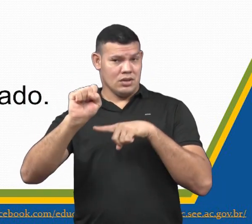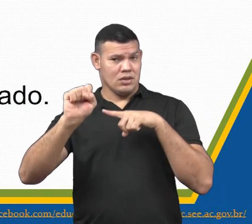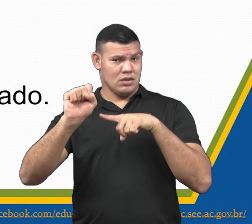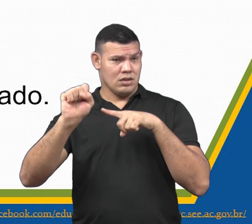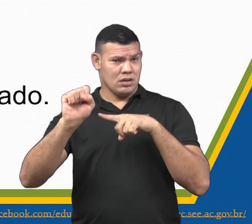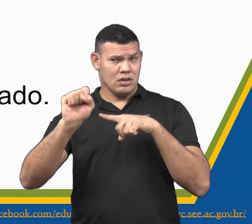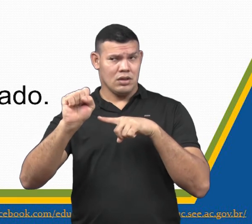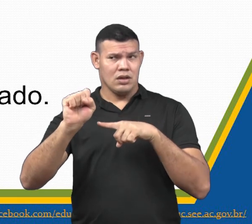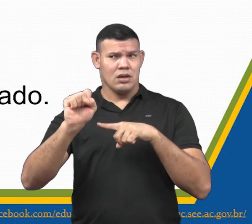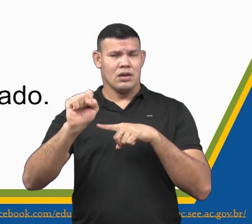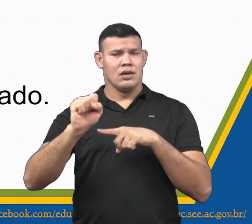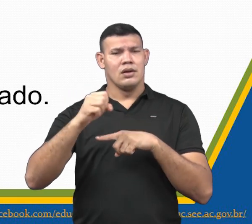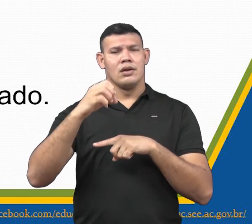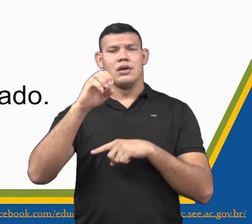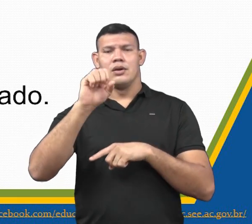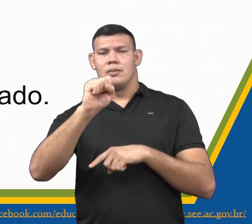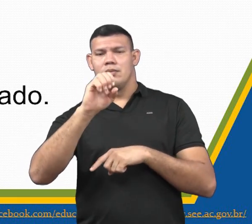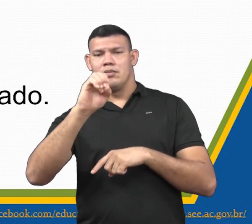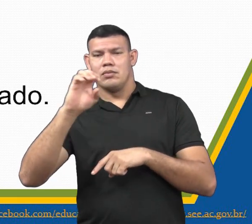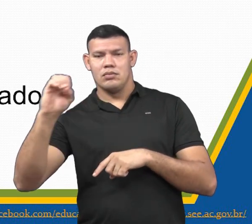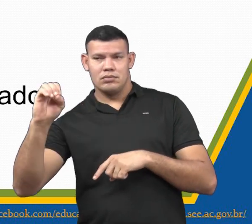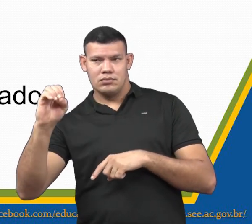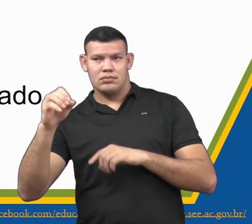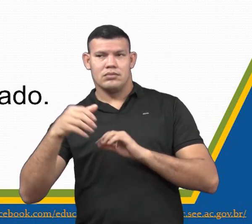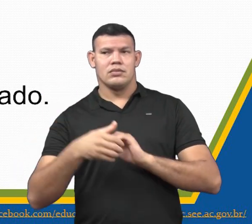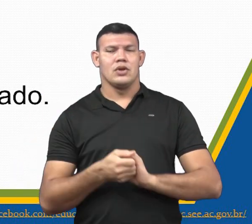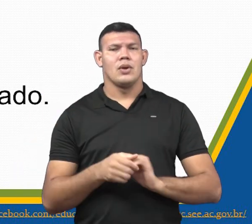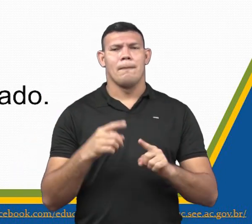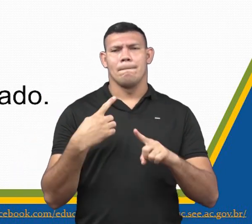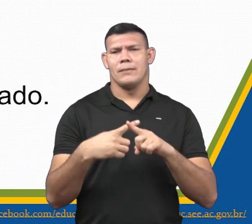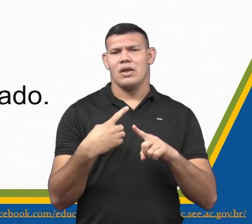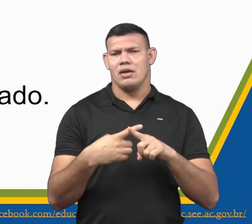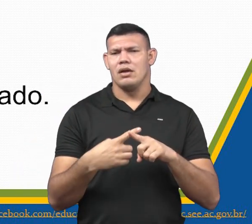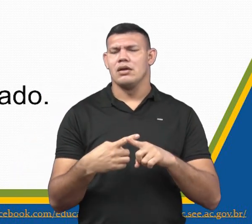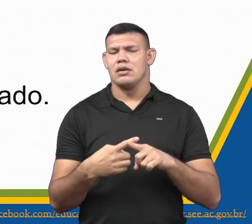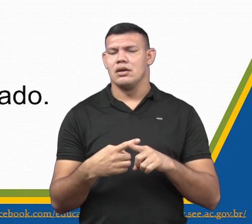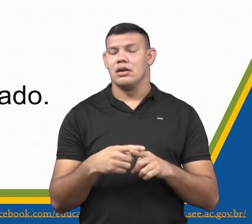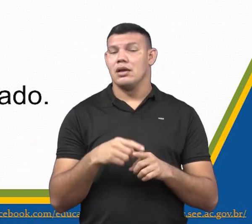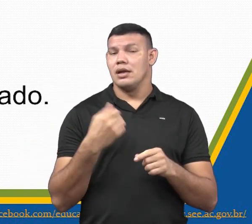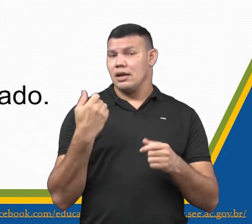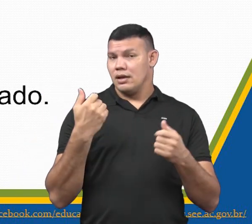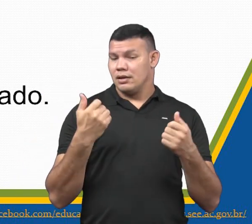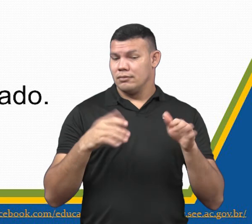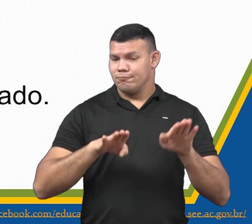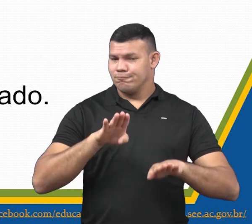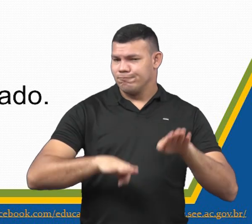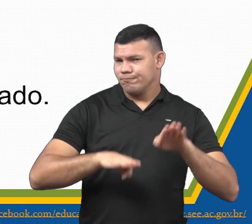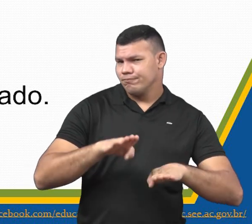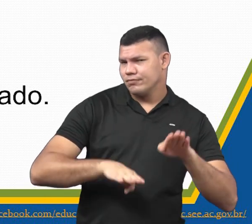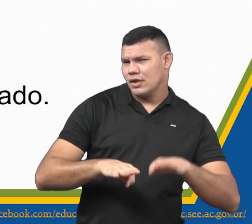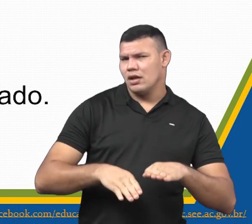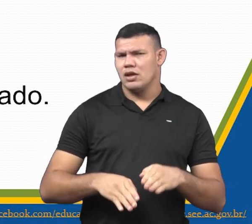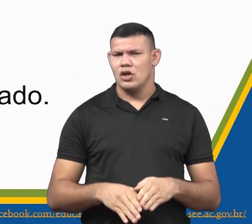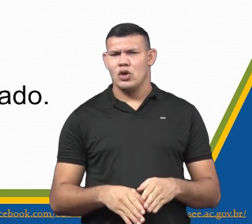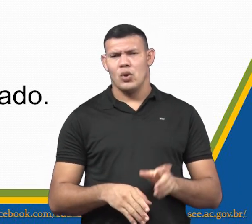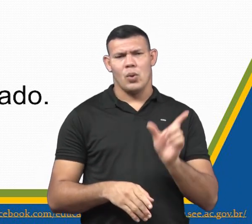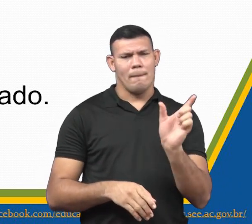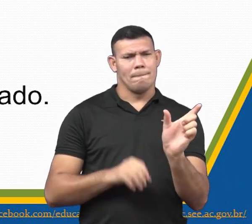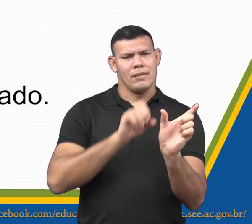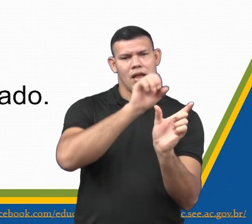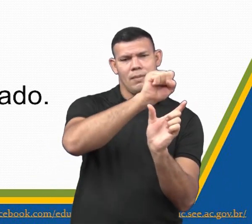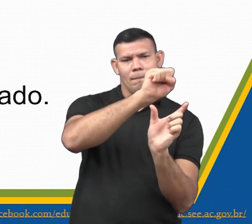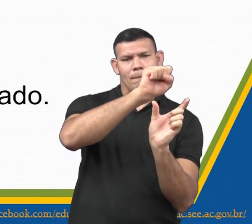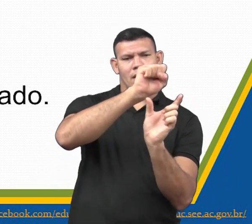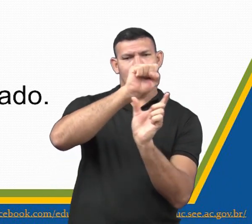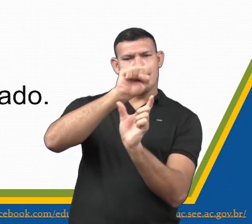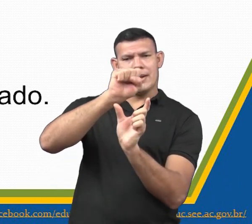à posição que ele ocupa. O valor absoluto é o valor do algarismo isolado,